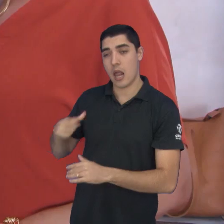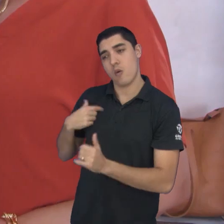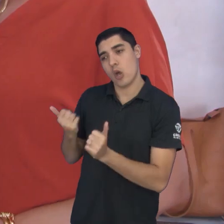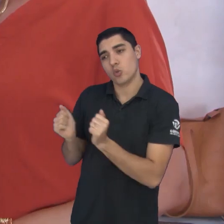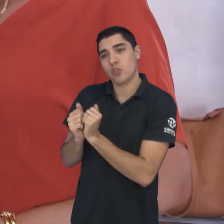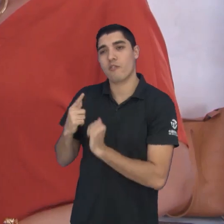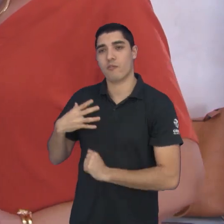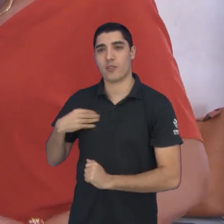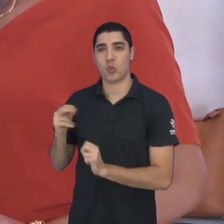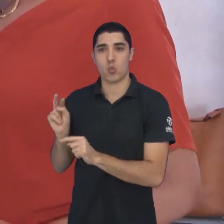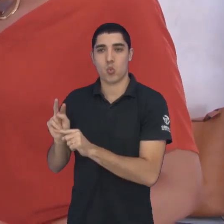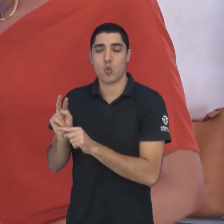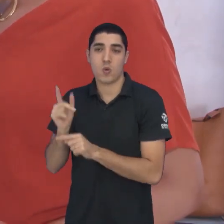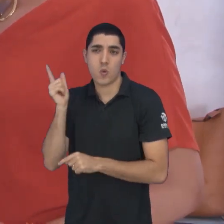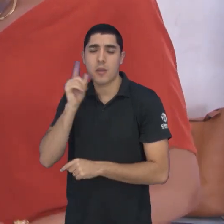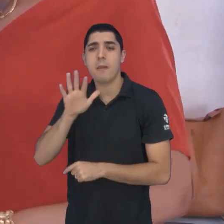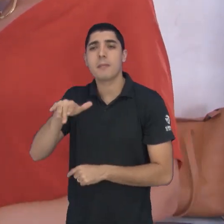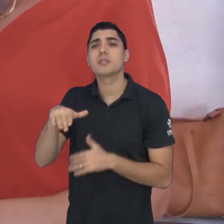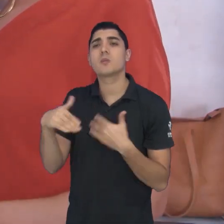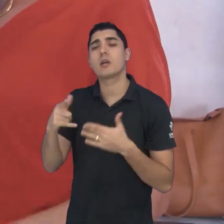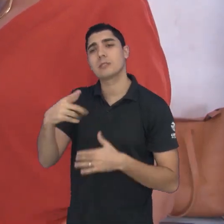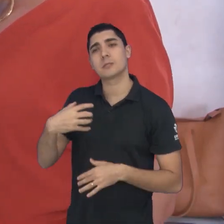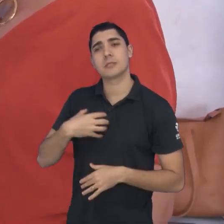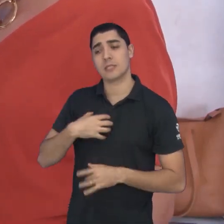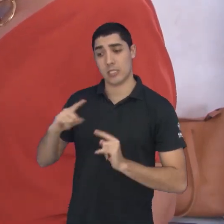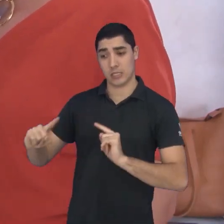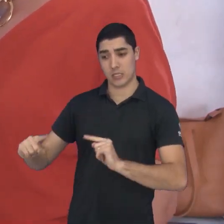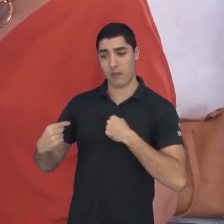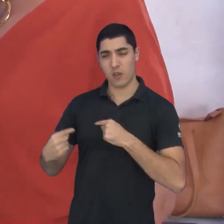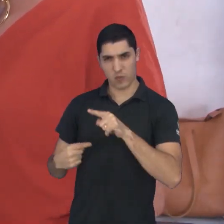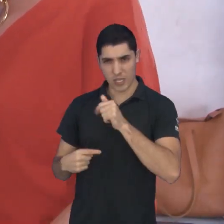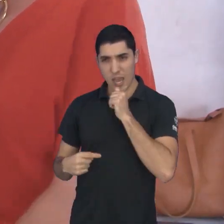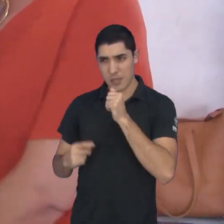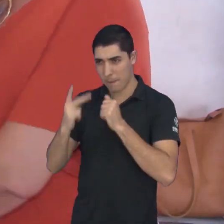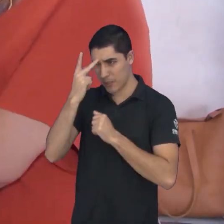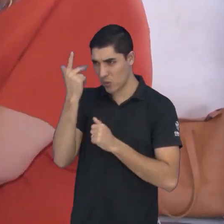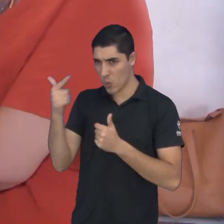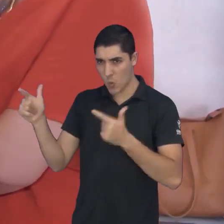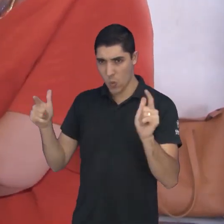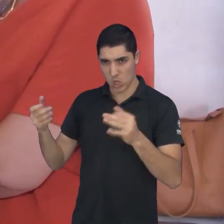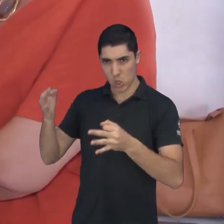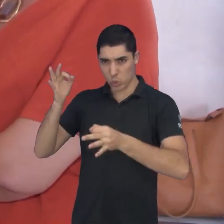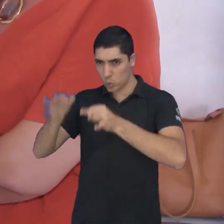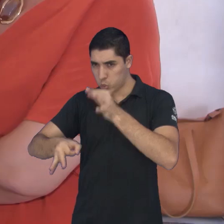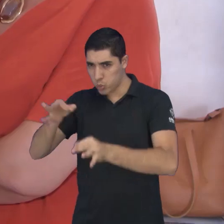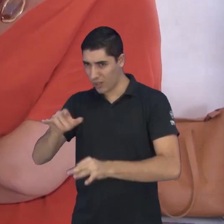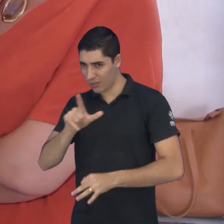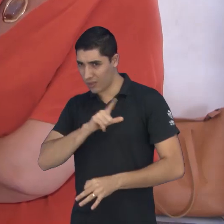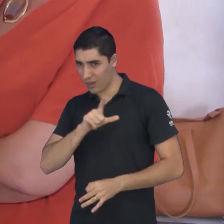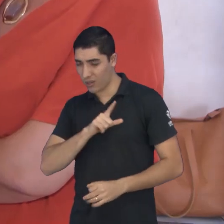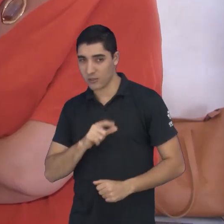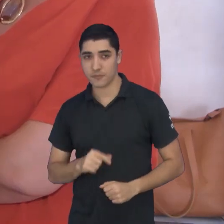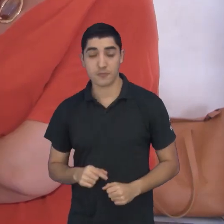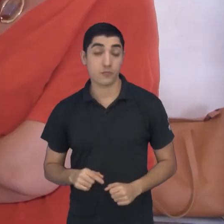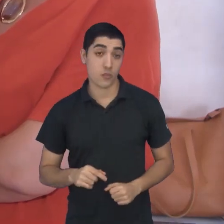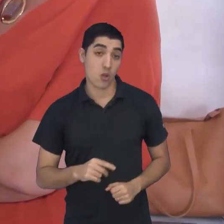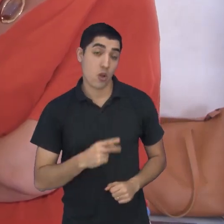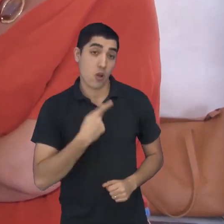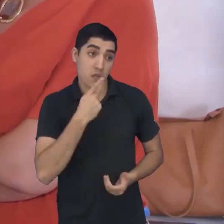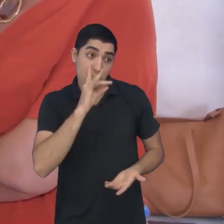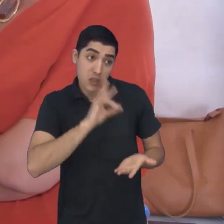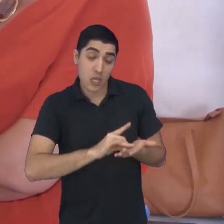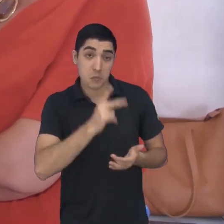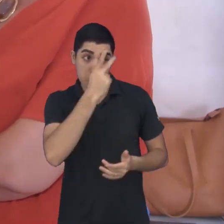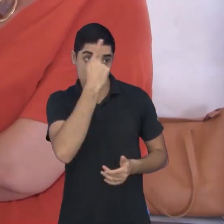Michele, qual que é o maior desafio? Você é muito julgada por isso pelas pessoas? Olha, abertamente nunca me